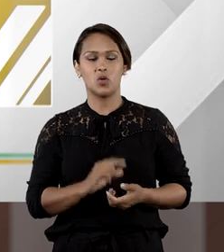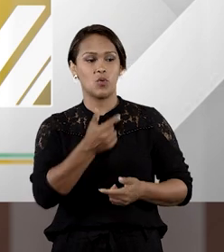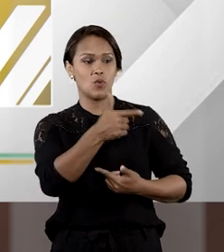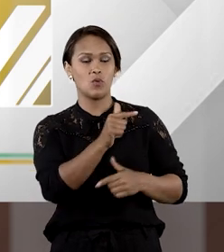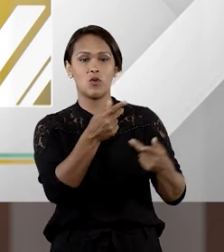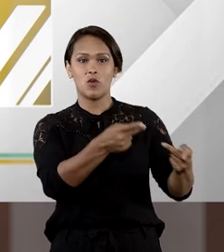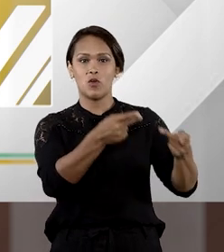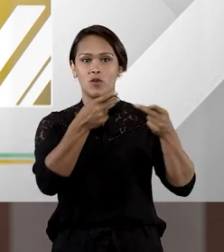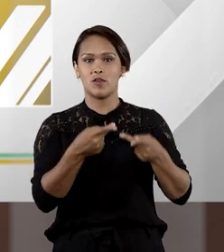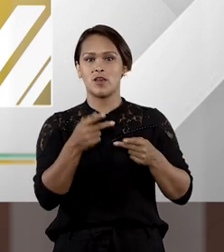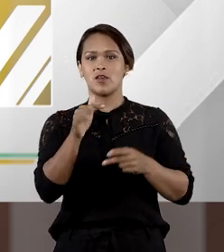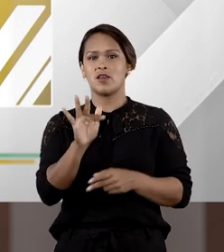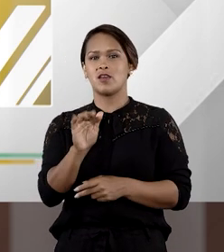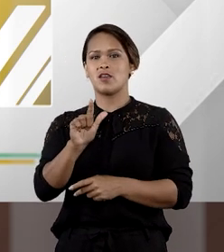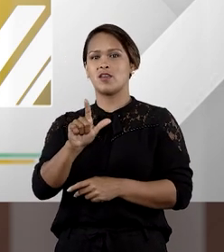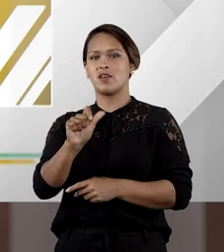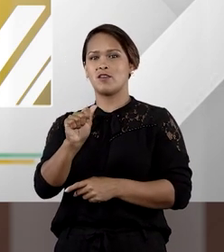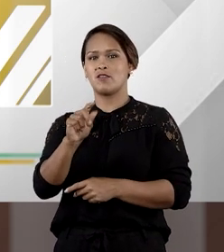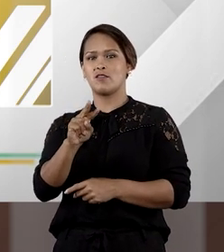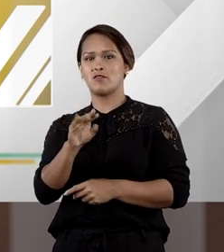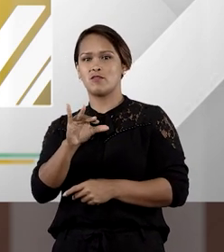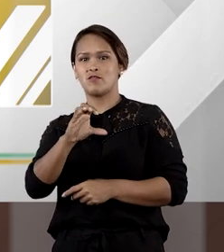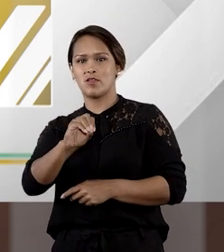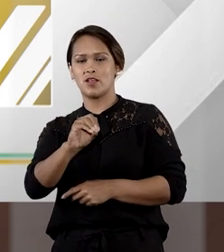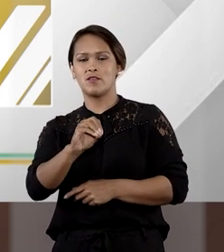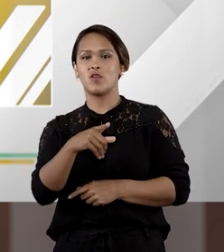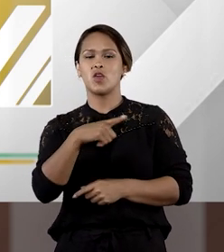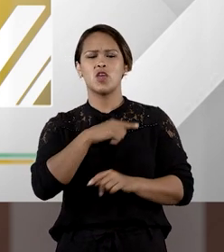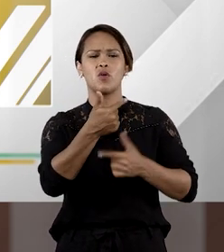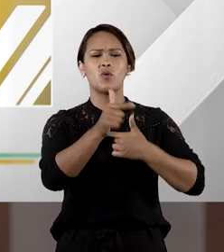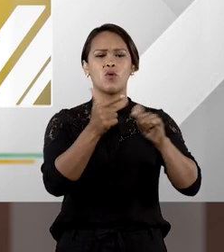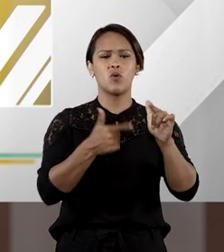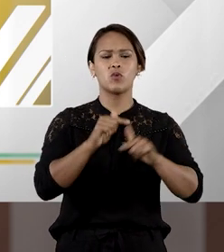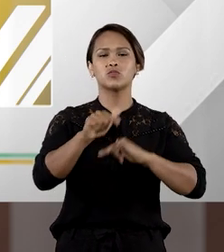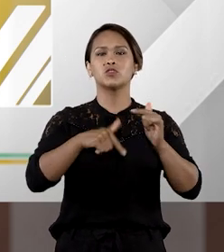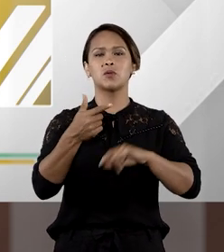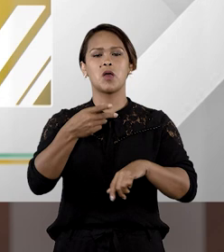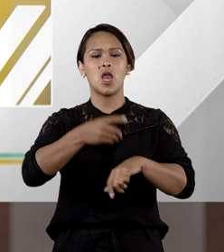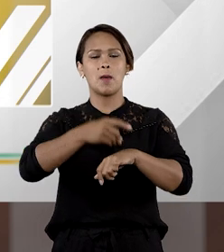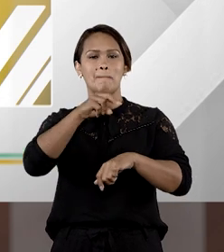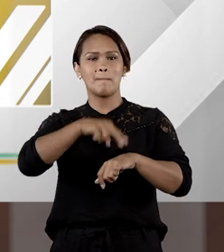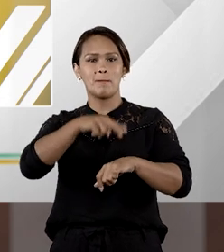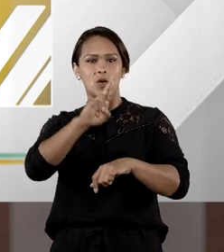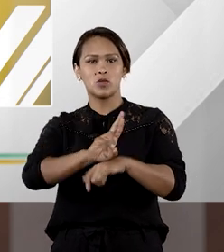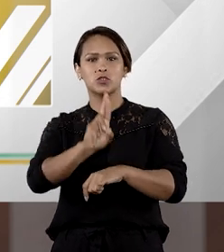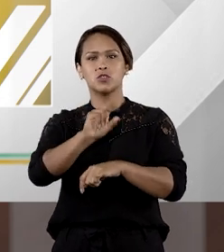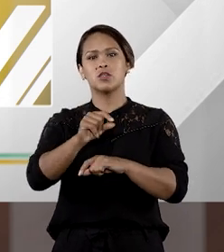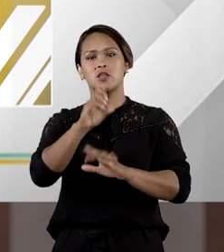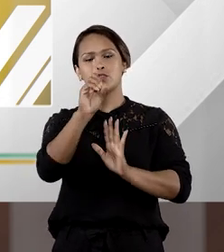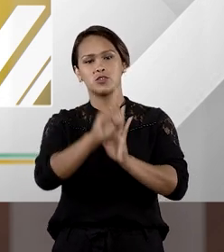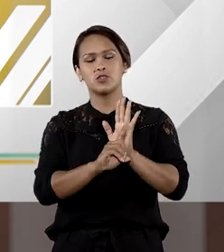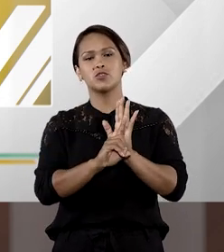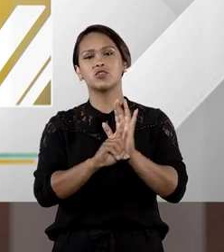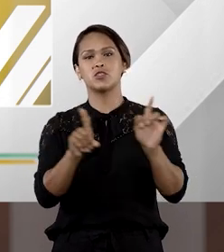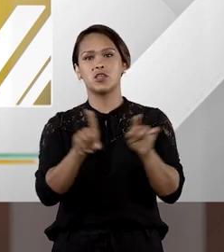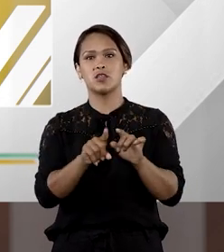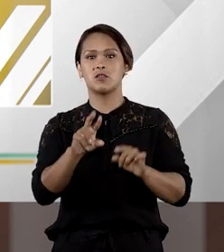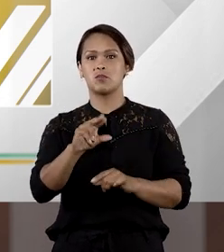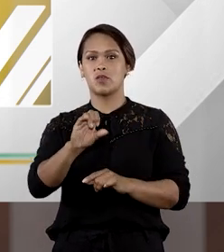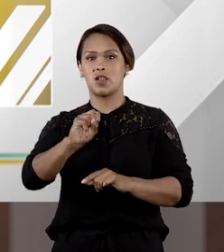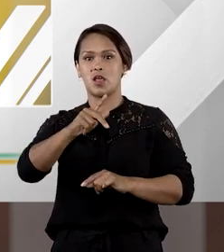Nosso outro convidado é Flávio Tartucci, que, entre outras funções, é pós-doutorando e doutor em Direito Civil pela